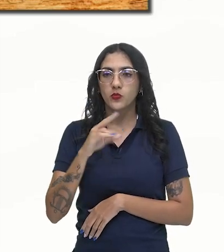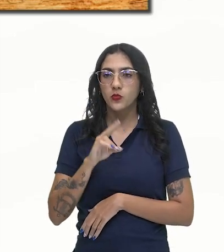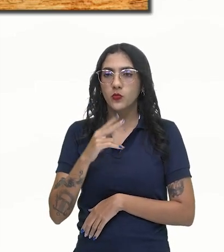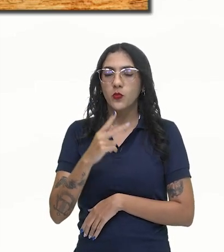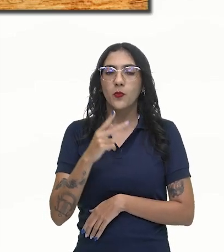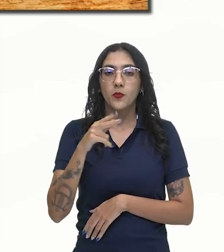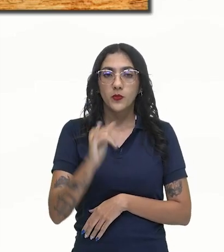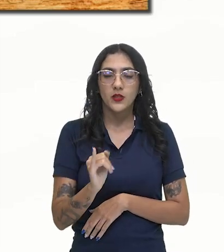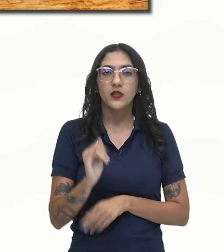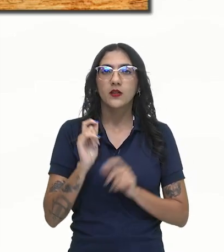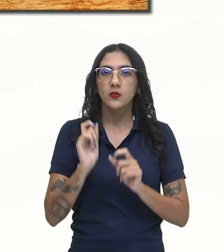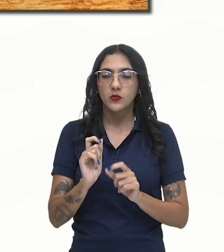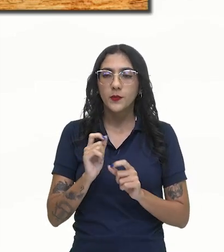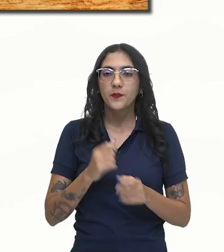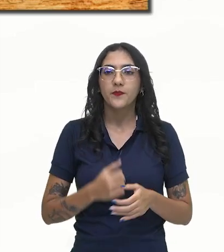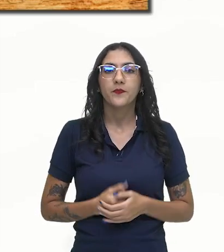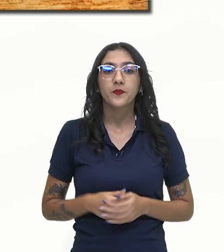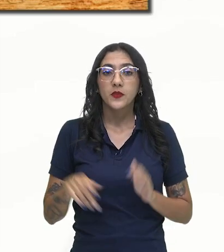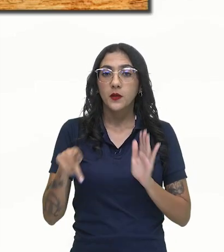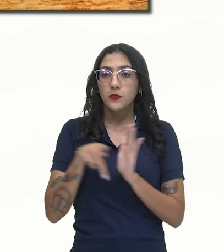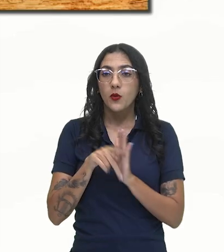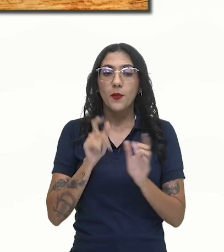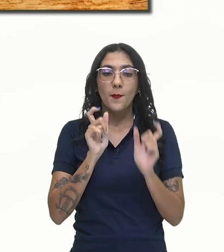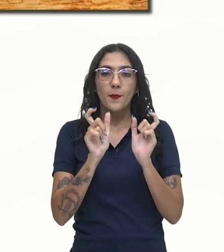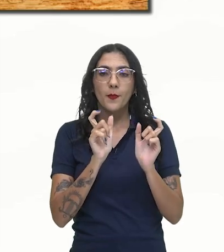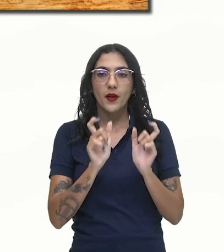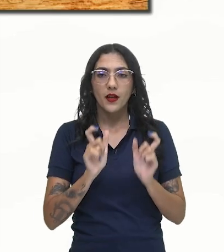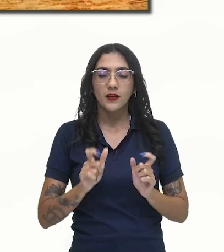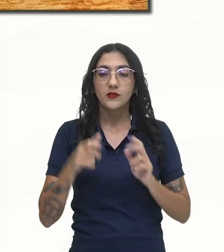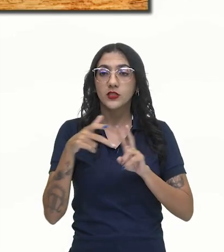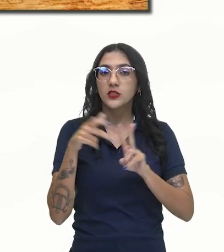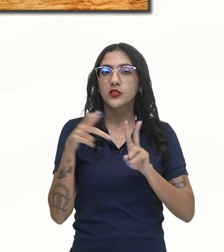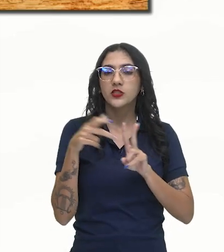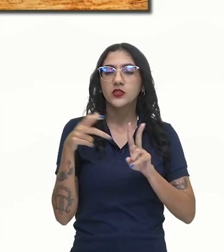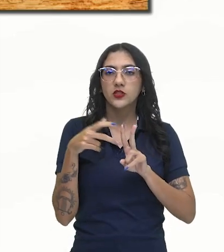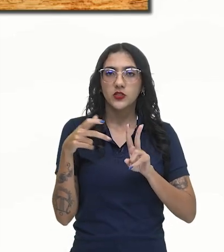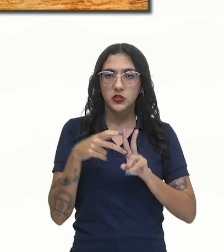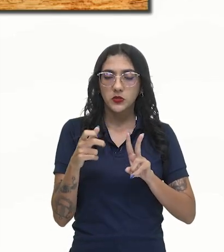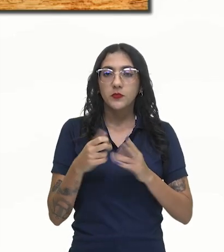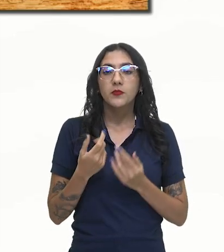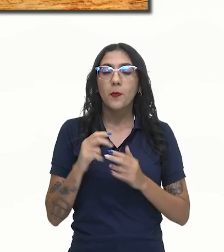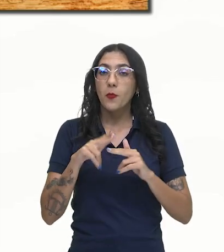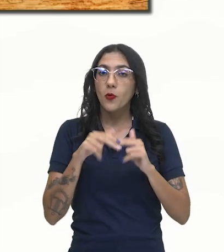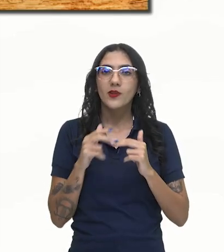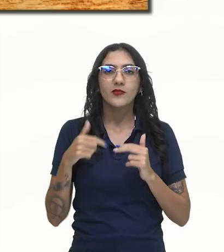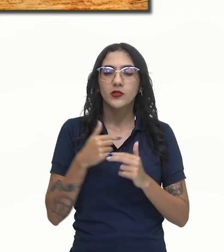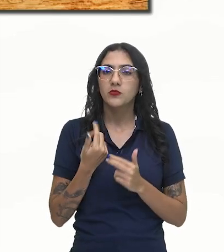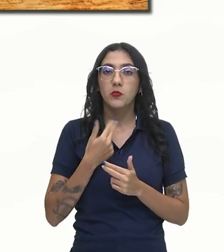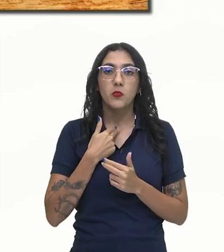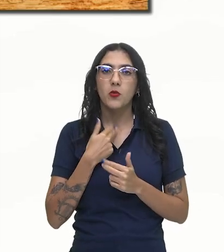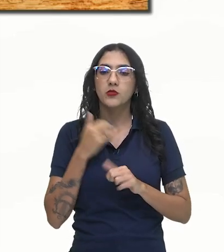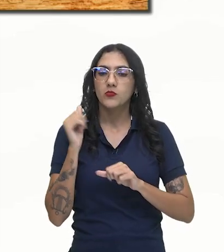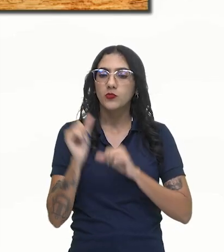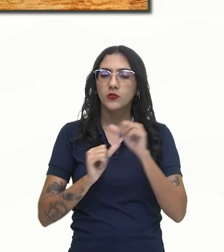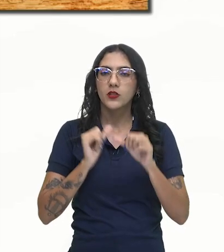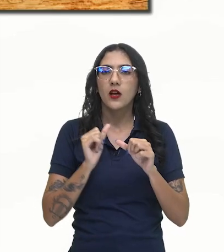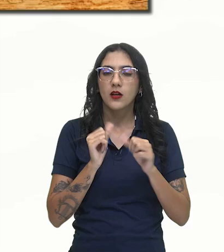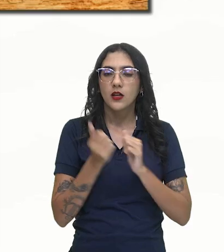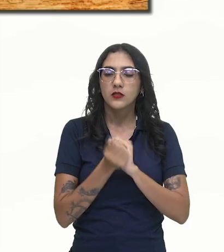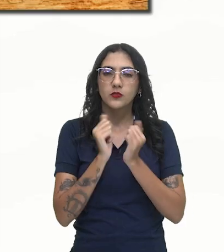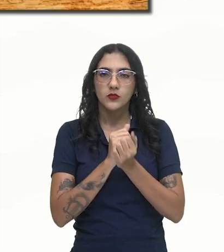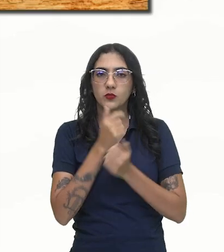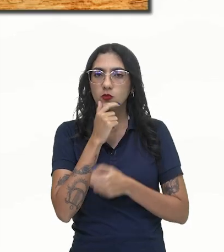palavras que vêm dos indígenas, né? Ela é regional, então por isso que a gente não traduz para inglês. Então ele fala